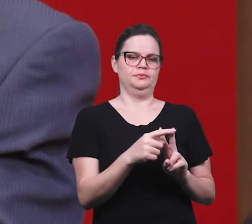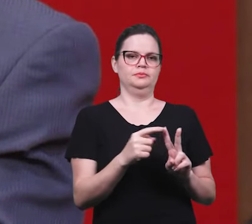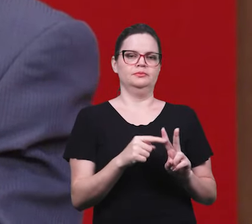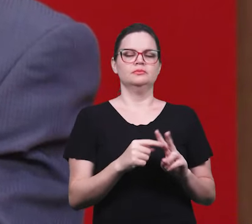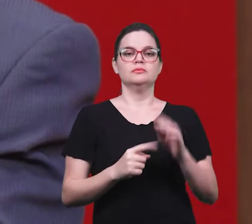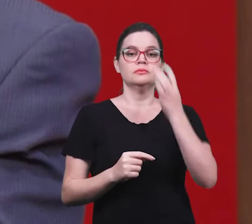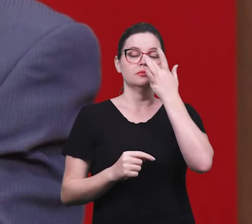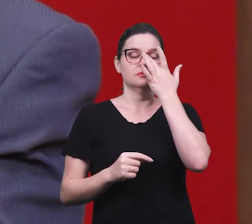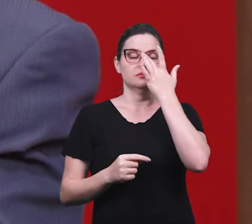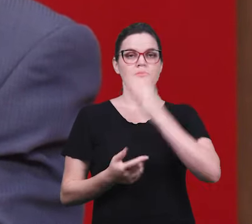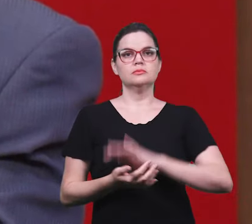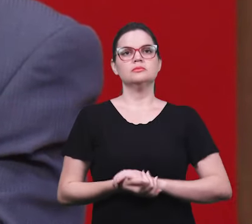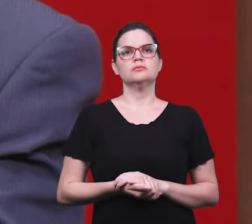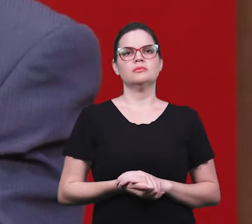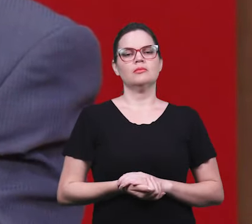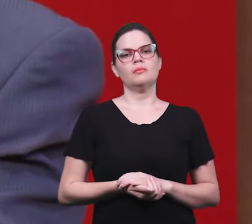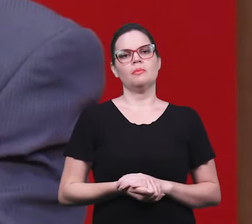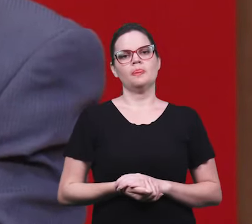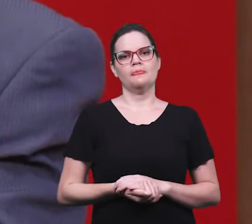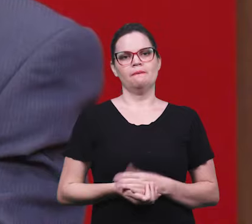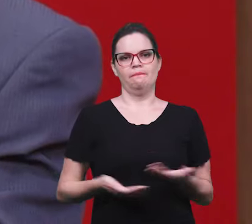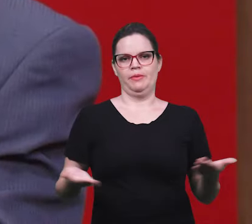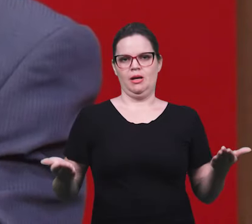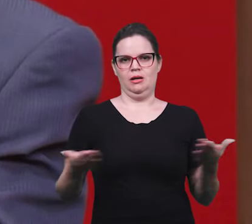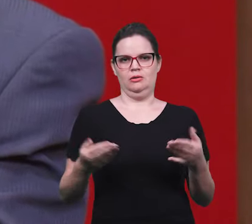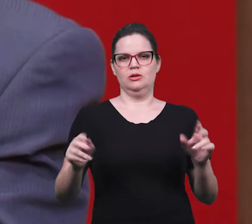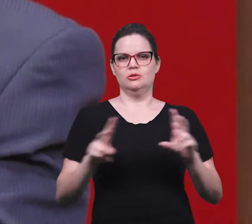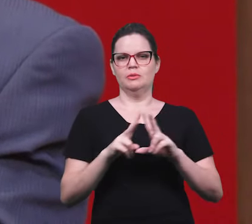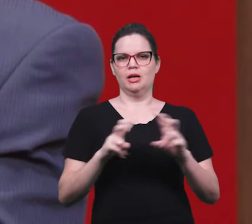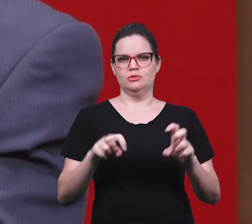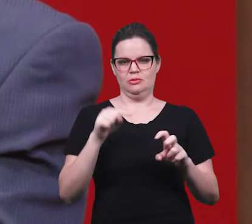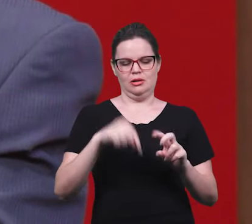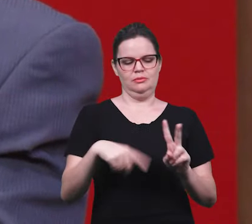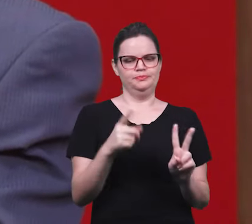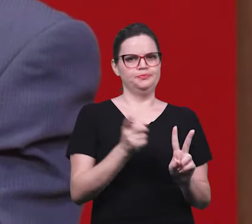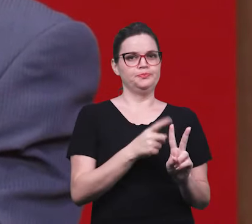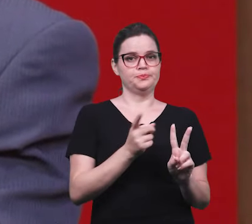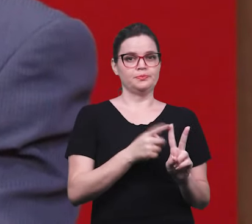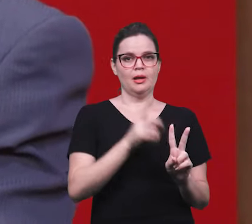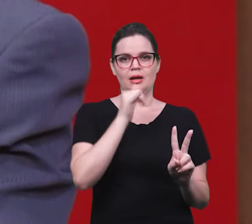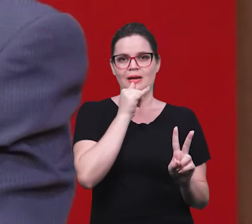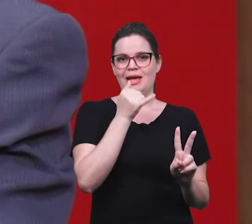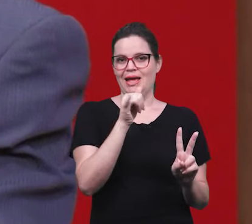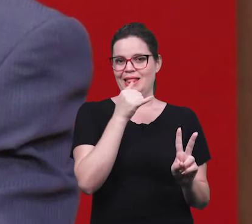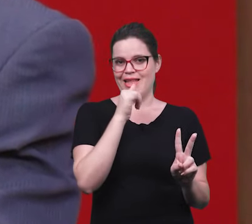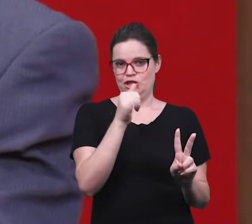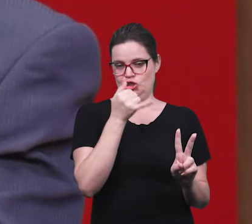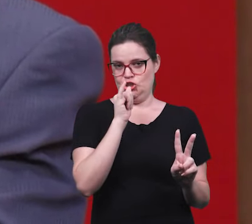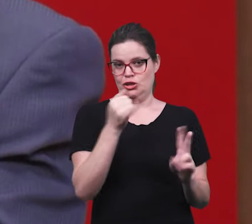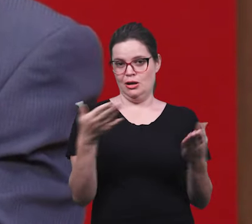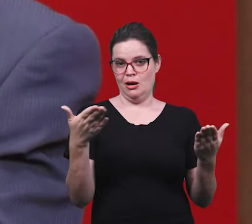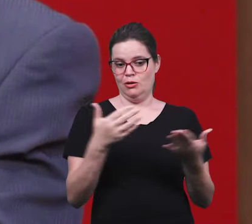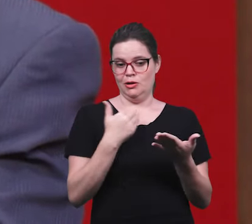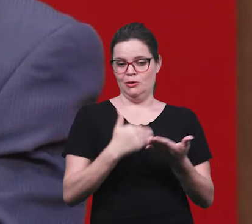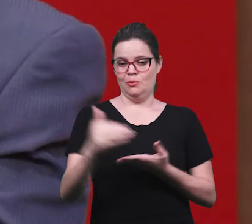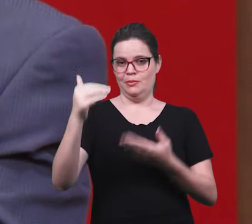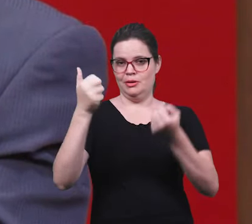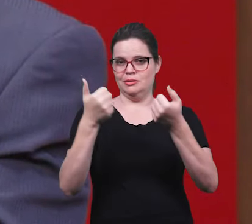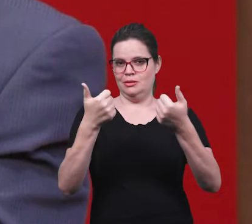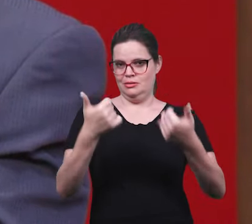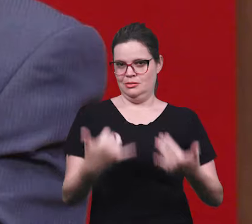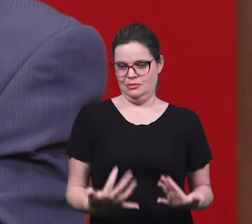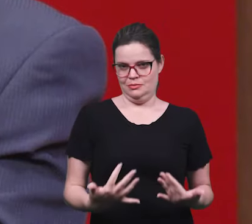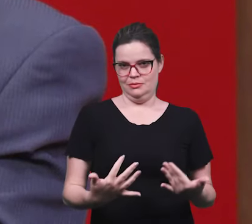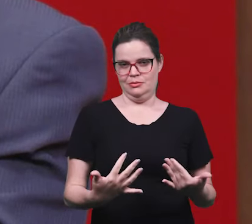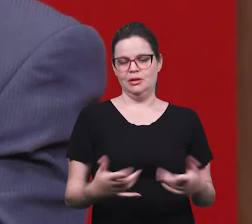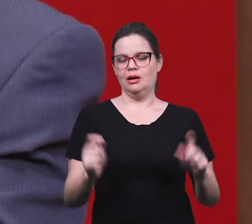momento, mais precisamente da parte da obra criadora, e ainda permanecendo aqui com o Dr. Fausto, acho que a gente